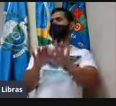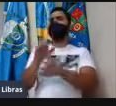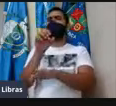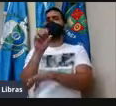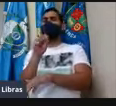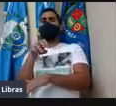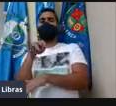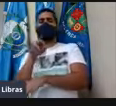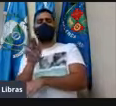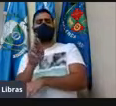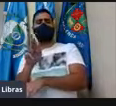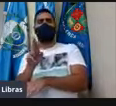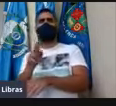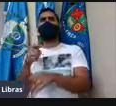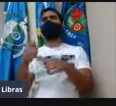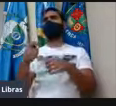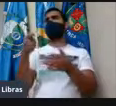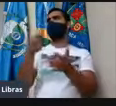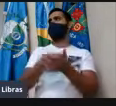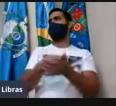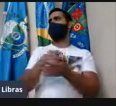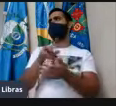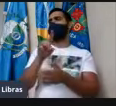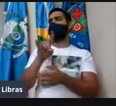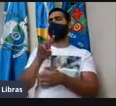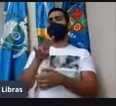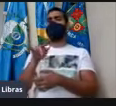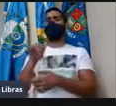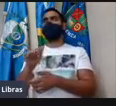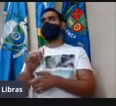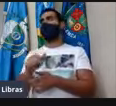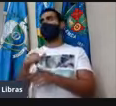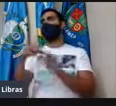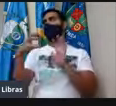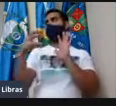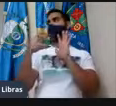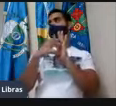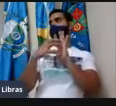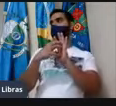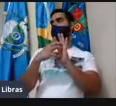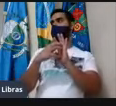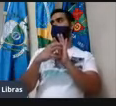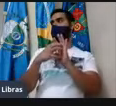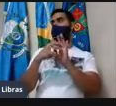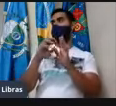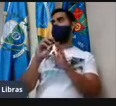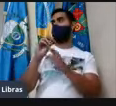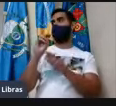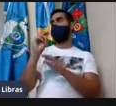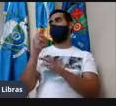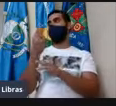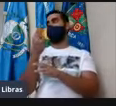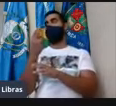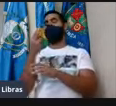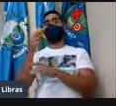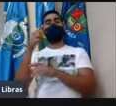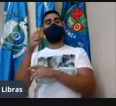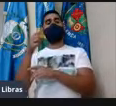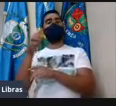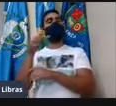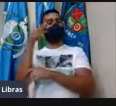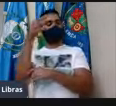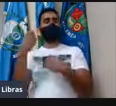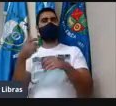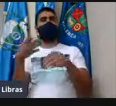8 milhões de uma suposta dívida para a Câmara, ou nós, ou a próxima, que vai